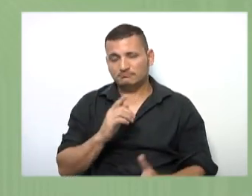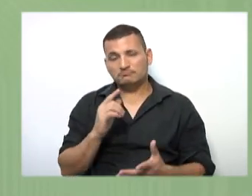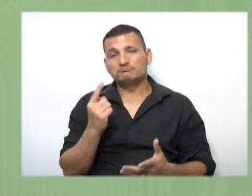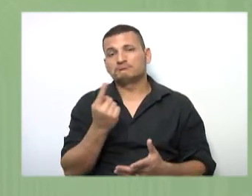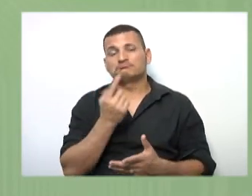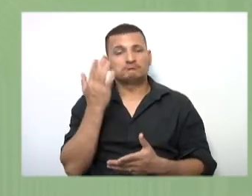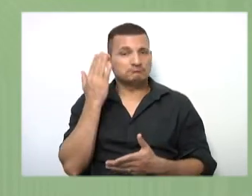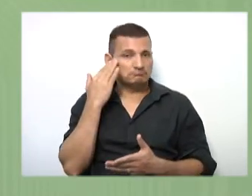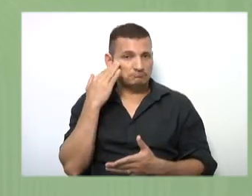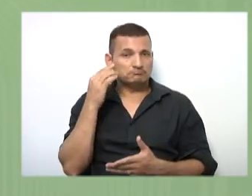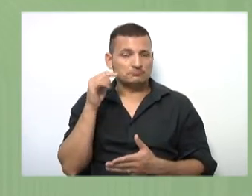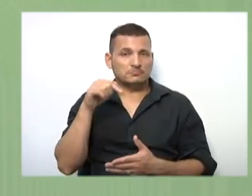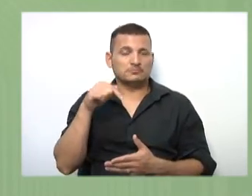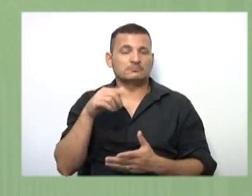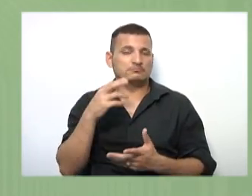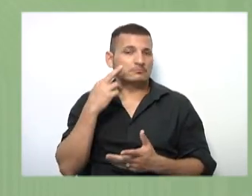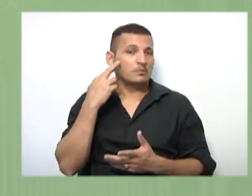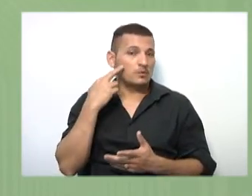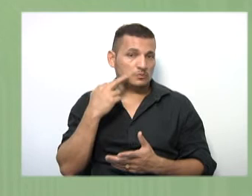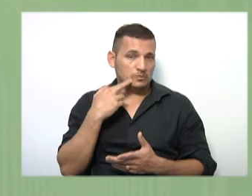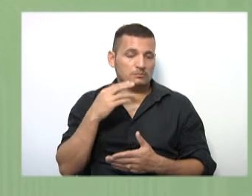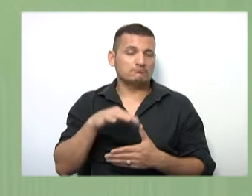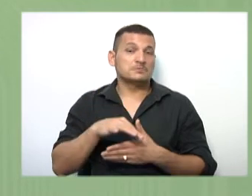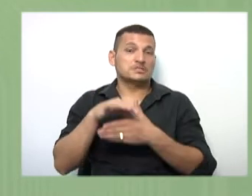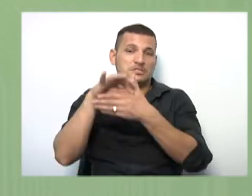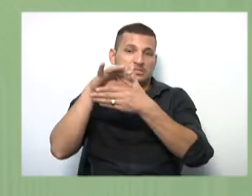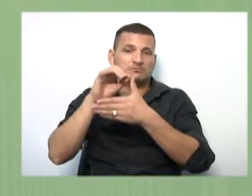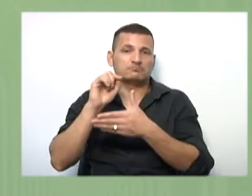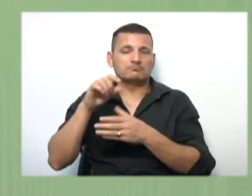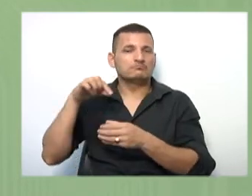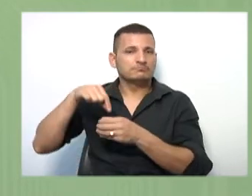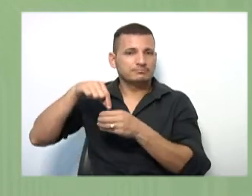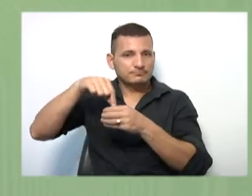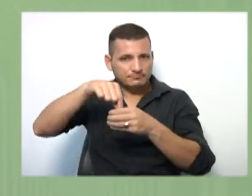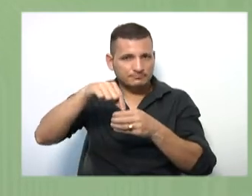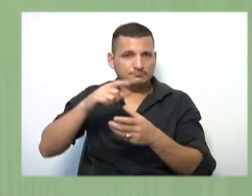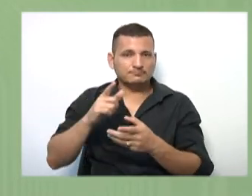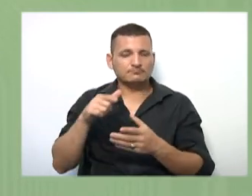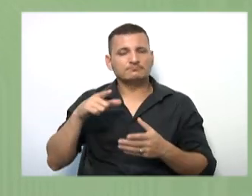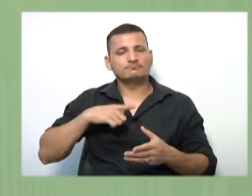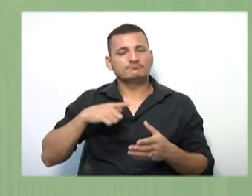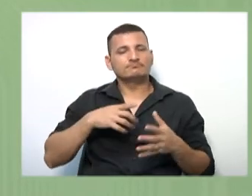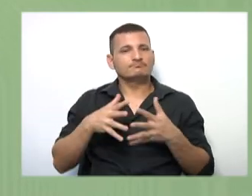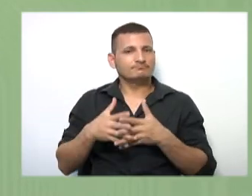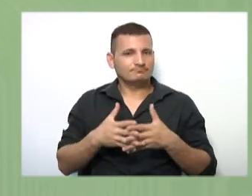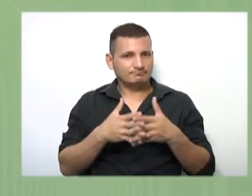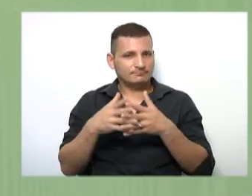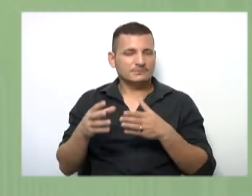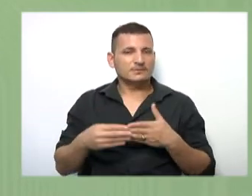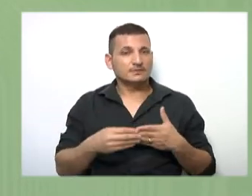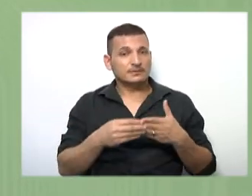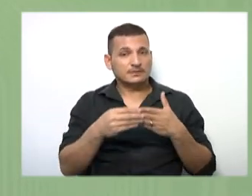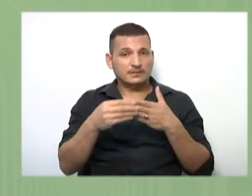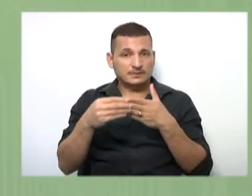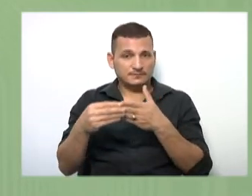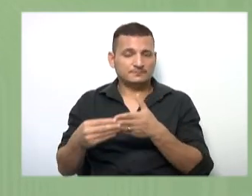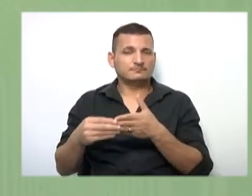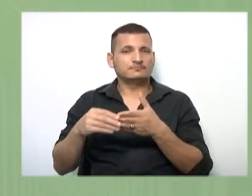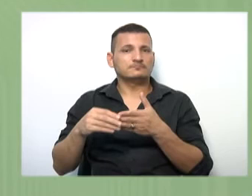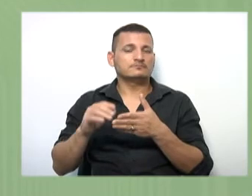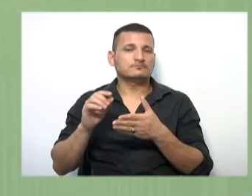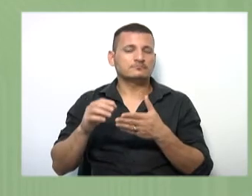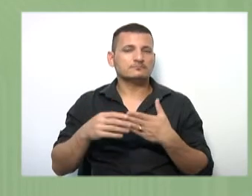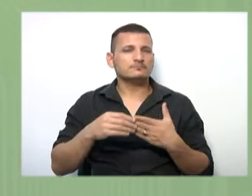somos quase. Então, grande parte desses grãos que são transportados, principalmente aqui do nosso centro-oeste, para